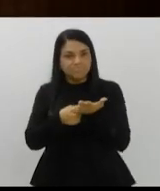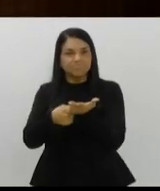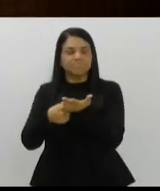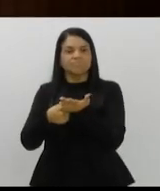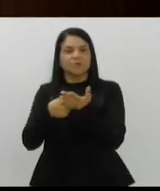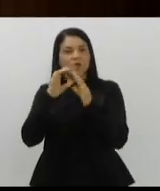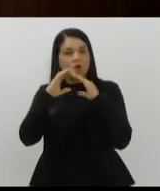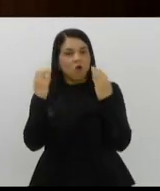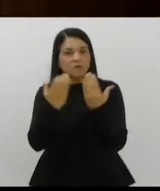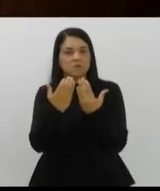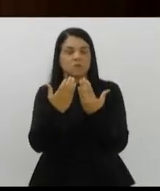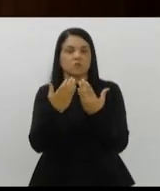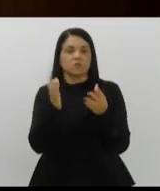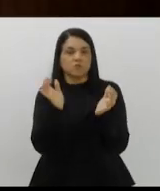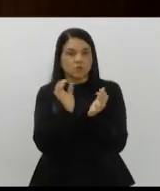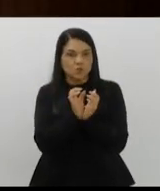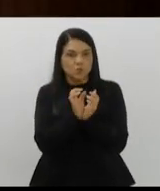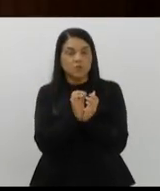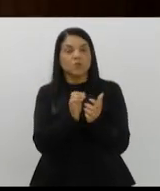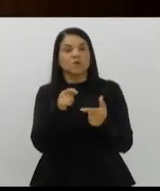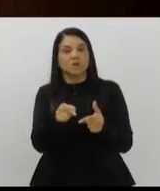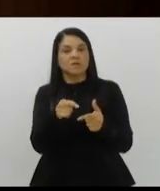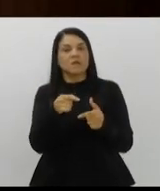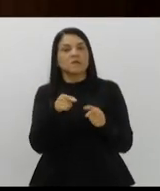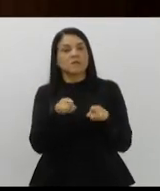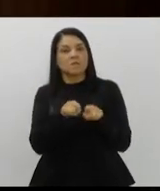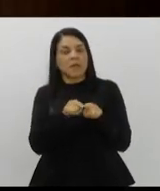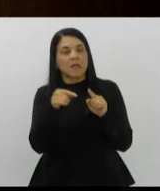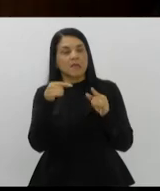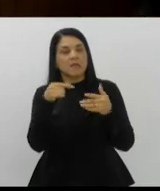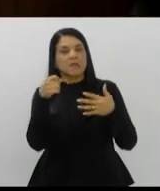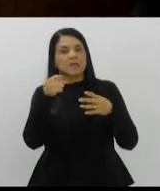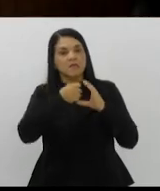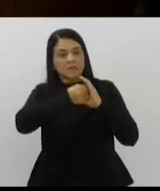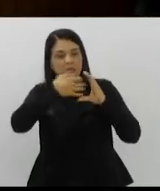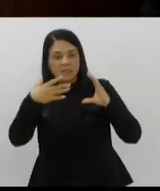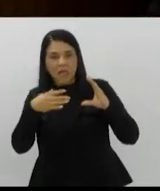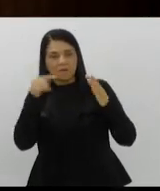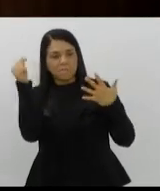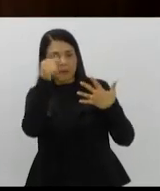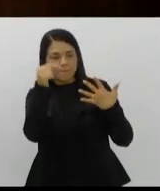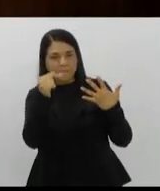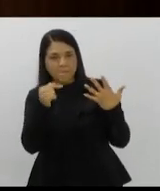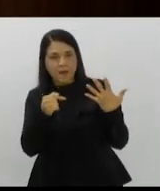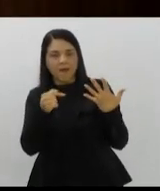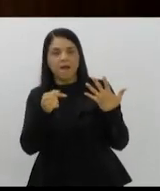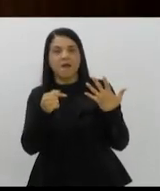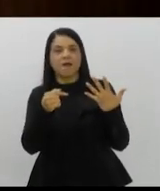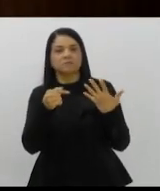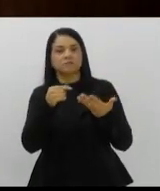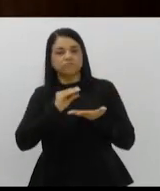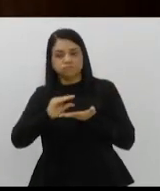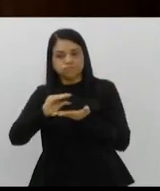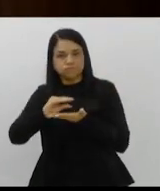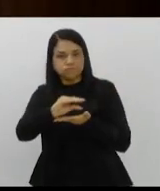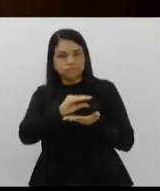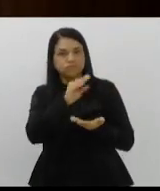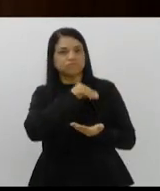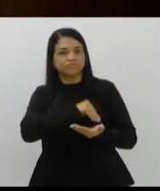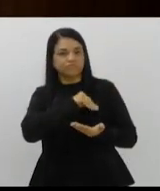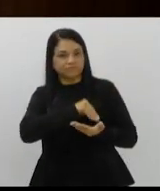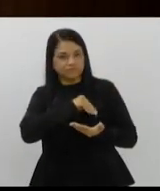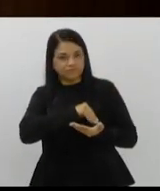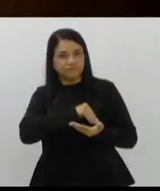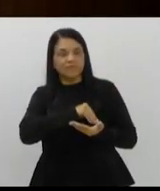convenção coletiva, de estabelecerem um critério mínimo de distribuição de remuneração e de remuneração